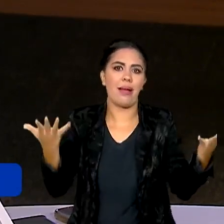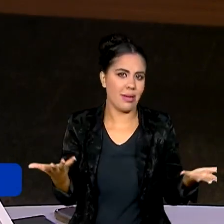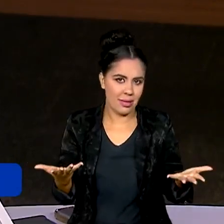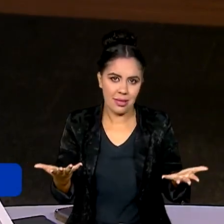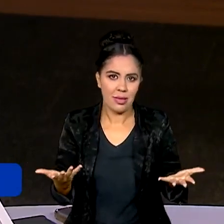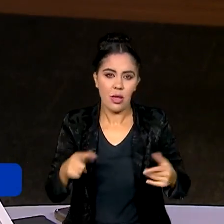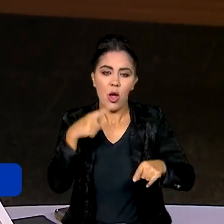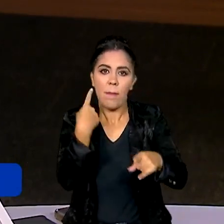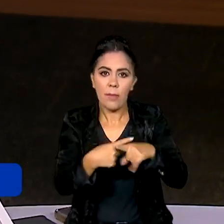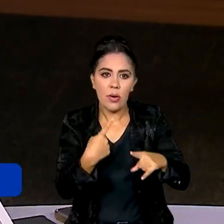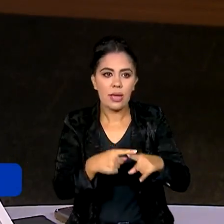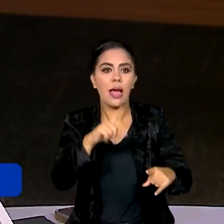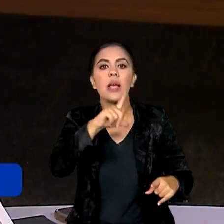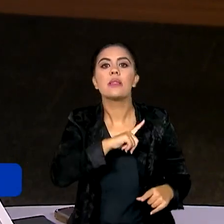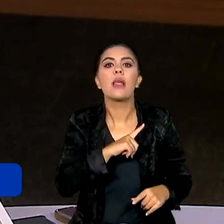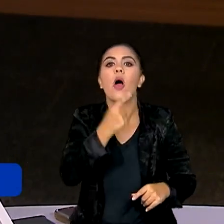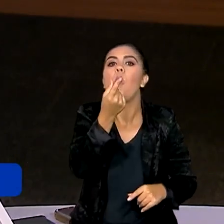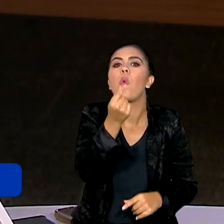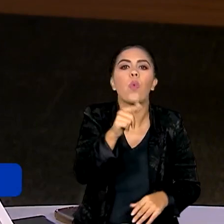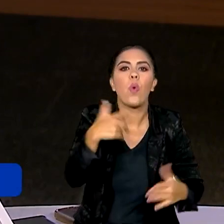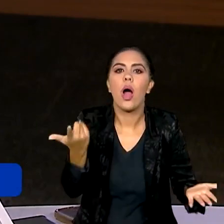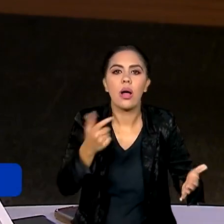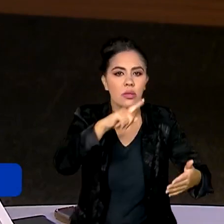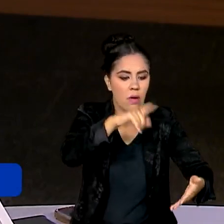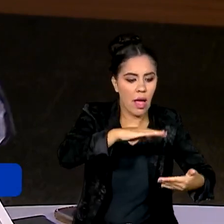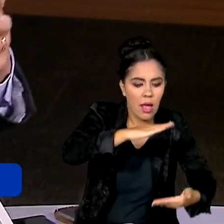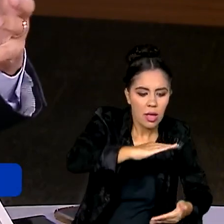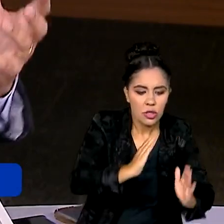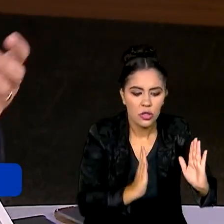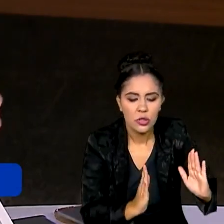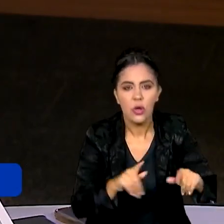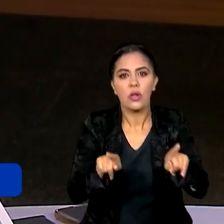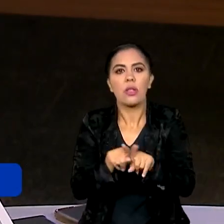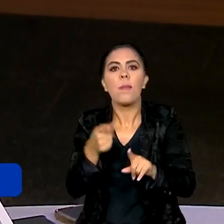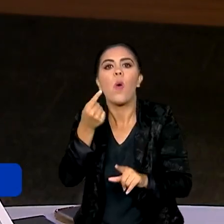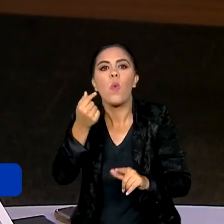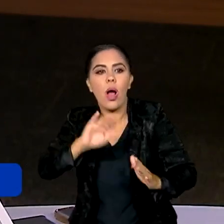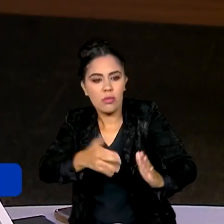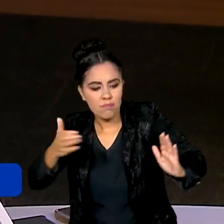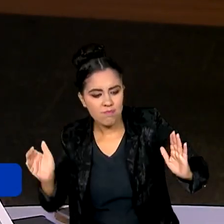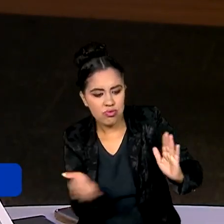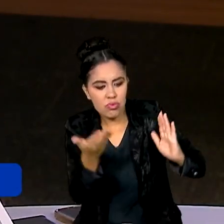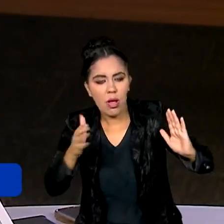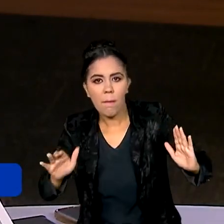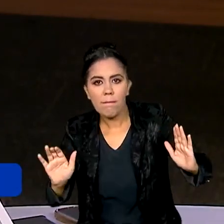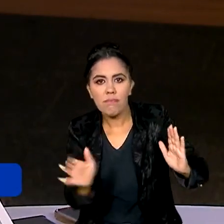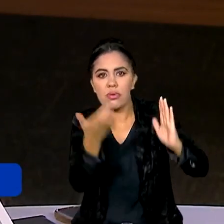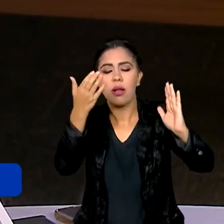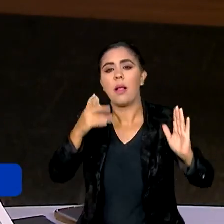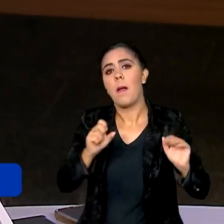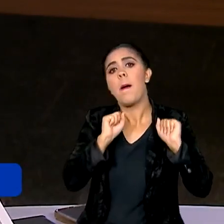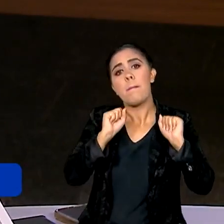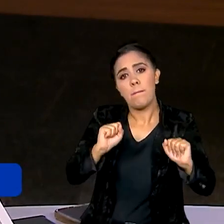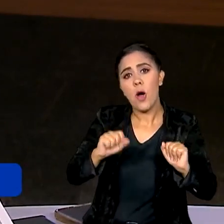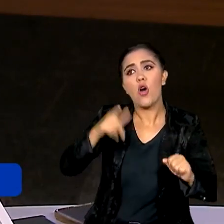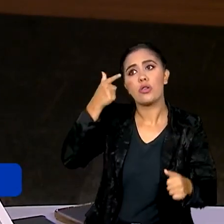tem um preço quanto custa o bloco, quanto custa o cimento. Uma empresa que compra em quantidade pode ter até um desconto na compra de cimento, de bloco, porque